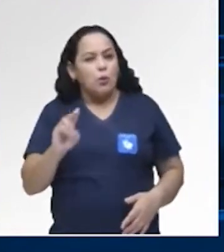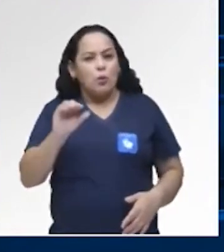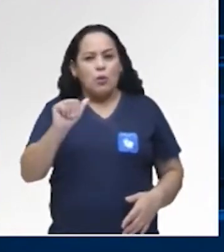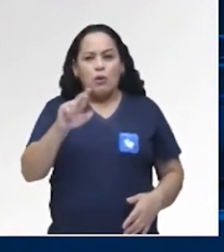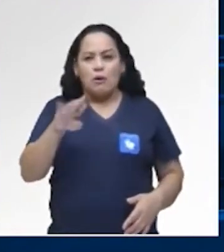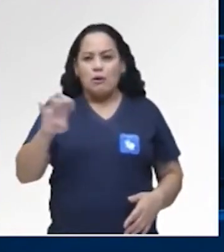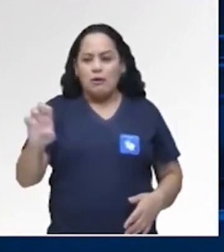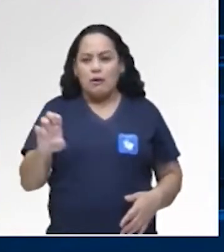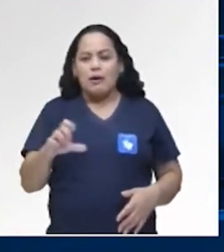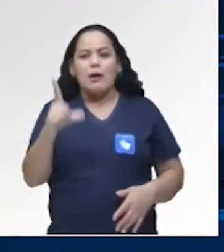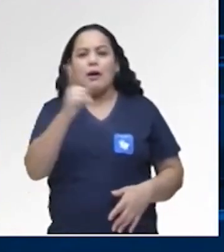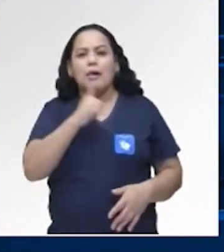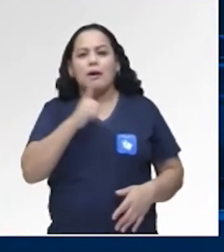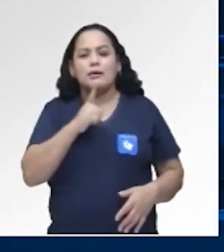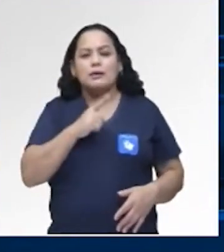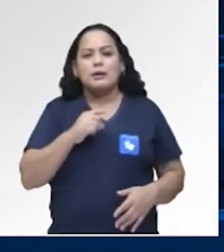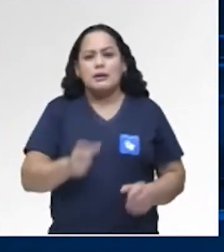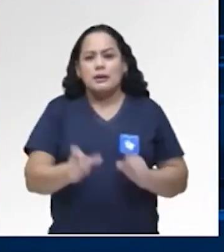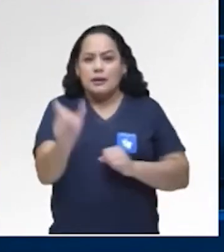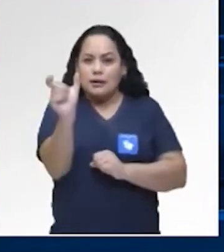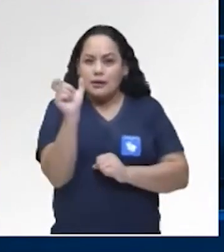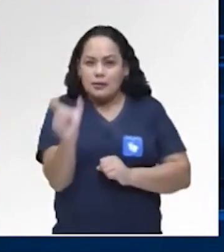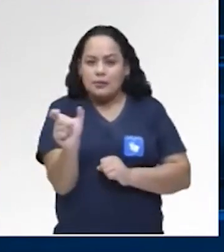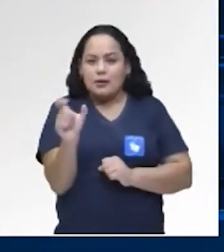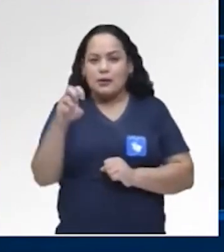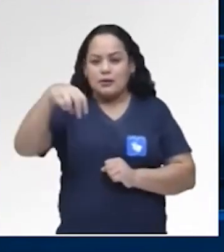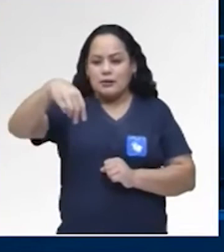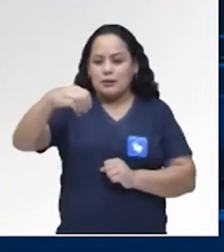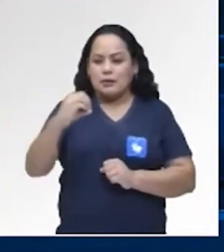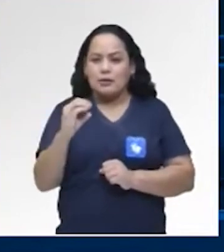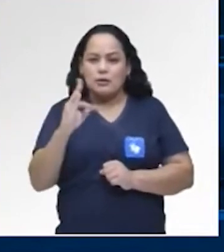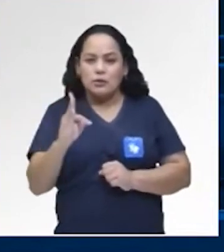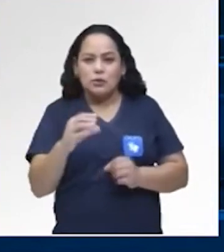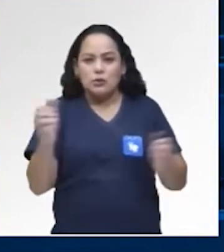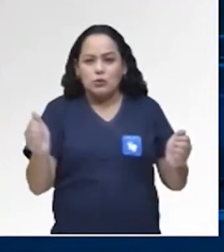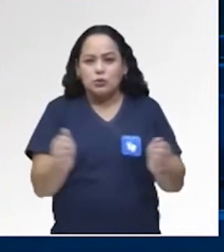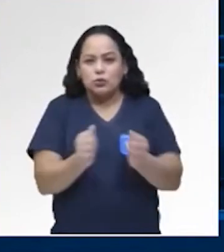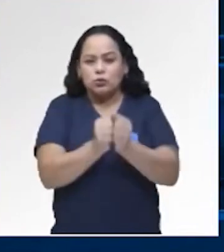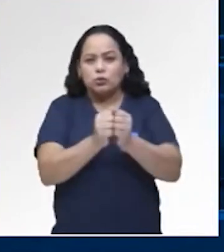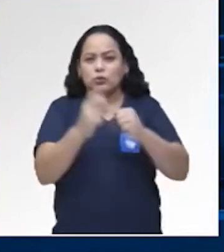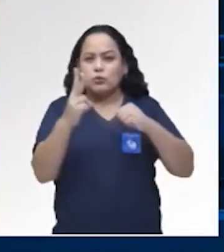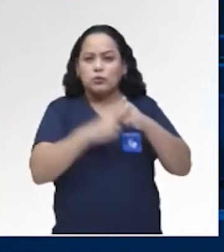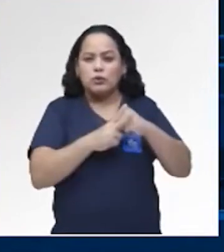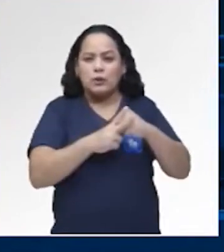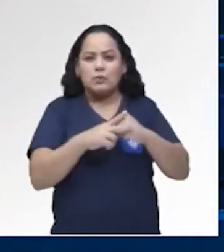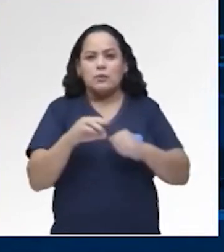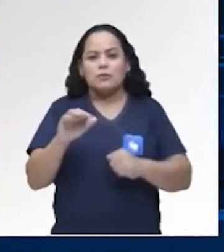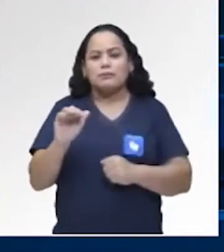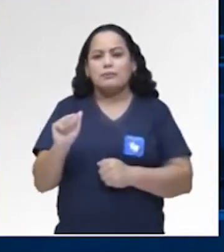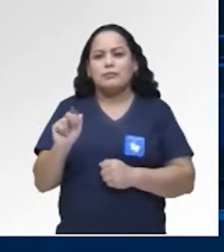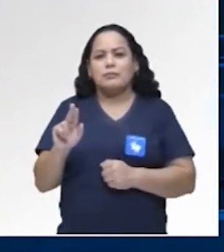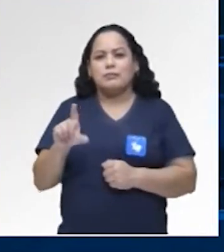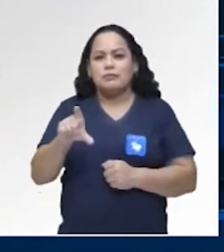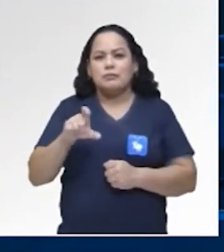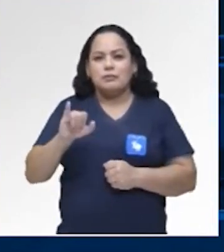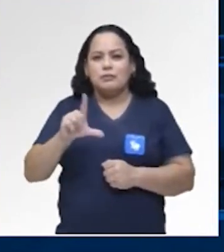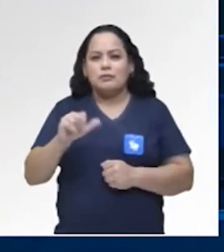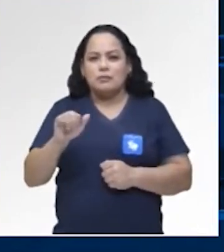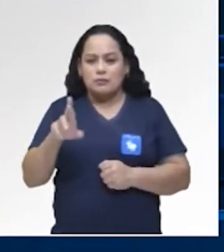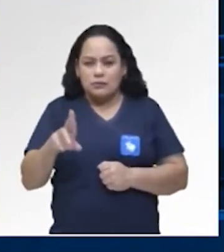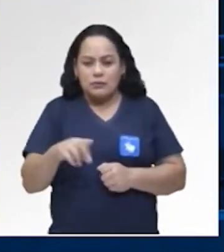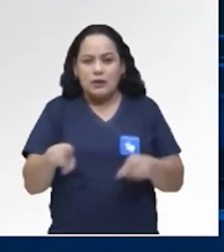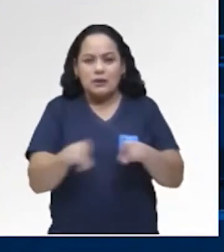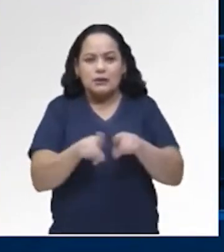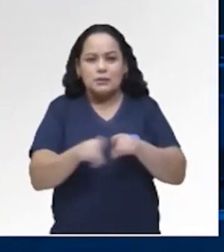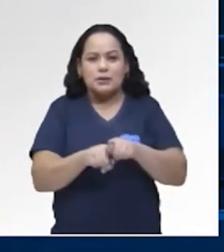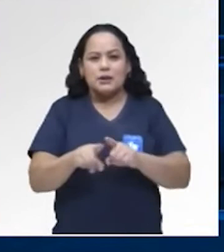Aí eu tenho a presença do not, que vai sempre junto ao verbo auxiliar. Aí o going to, o